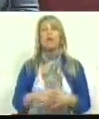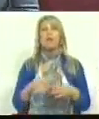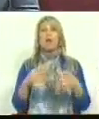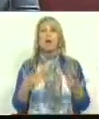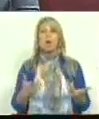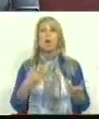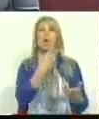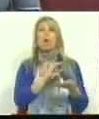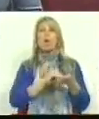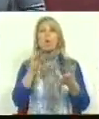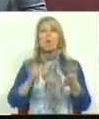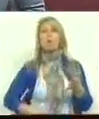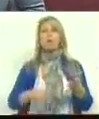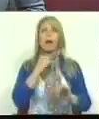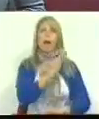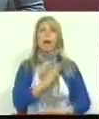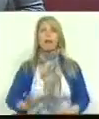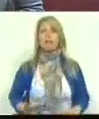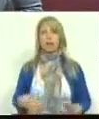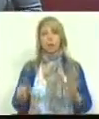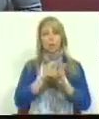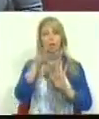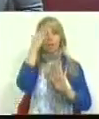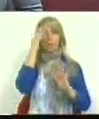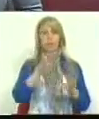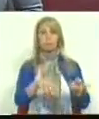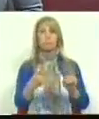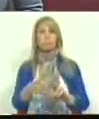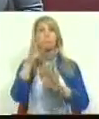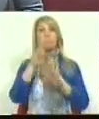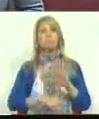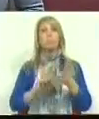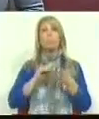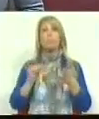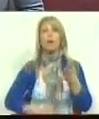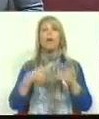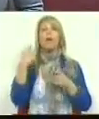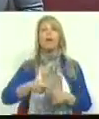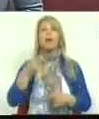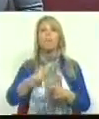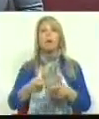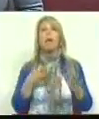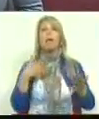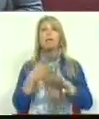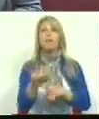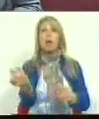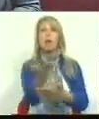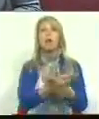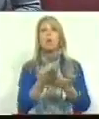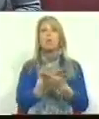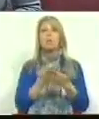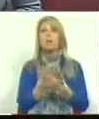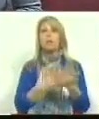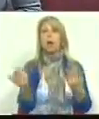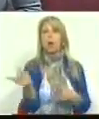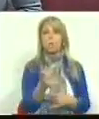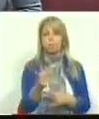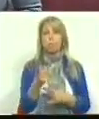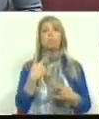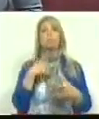promove a transição para o novo regime do contrato de arrendamento através da negociação das partes e acautela